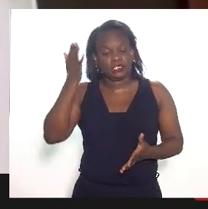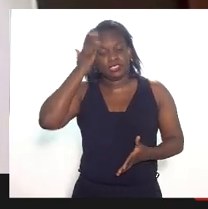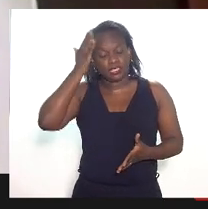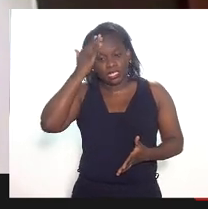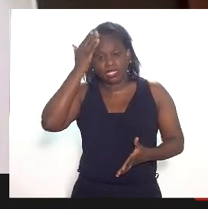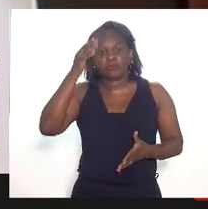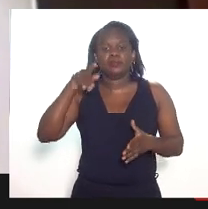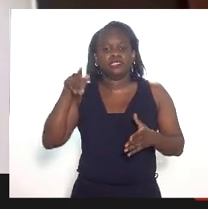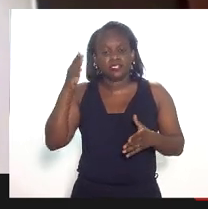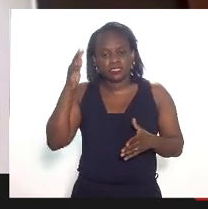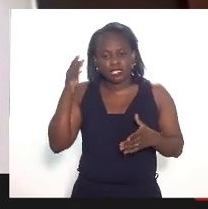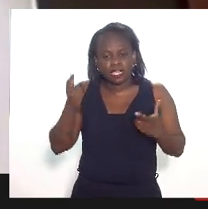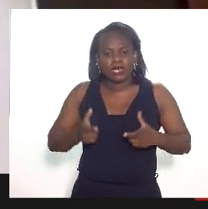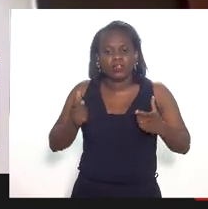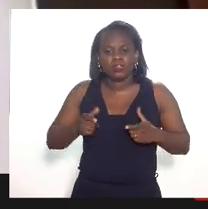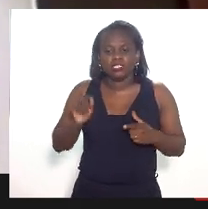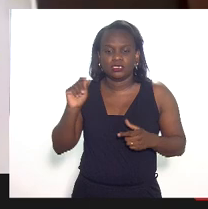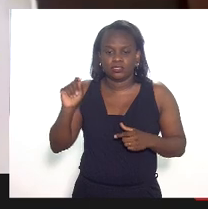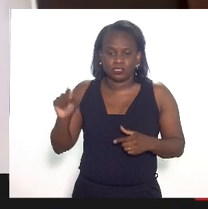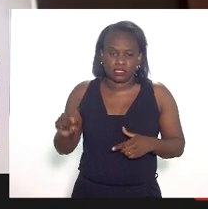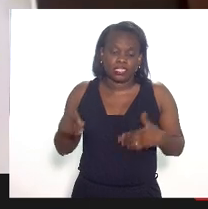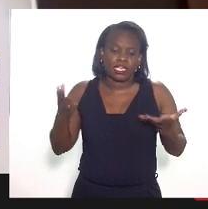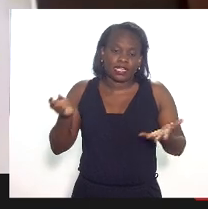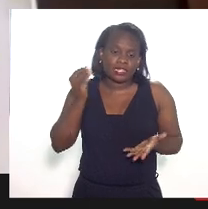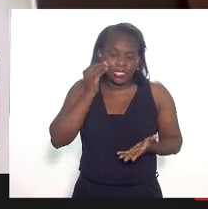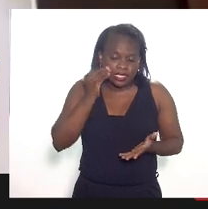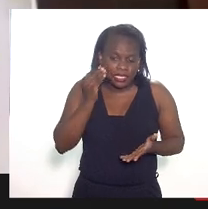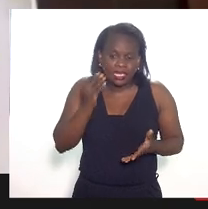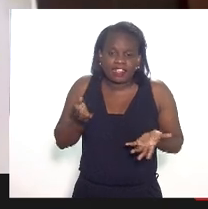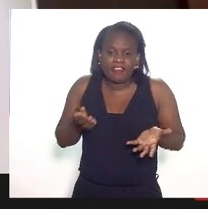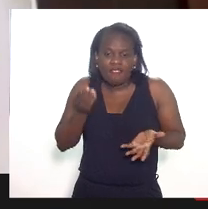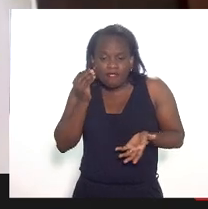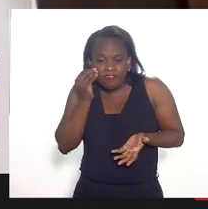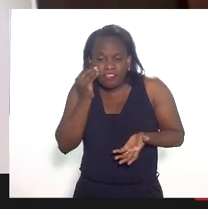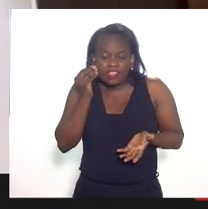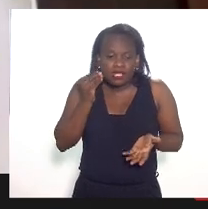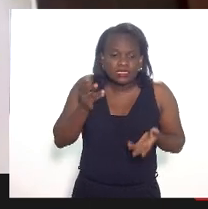bem de onde que vem isso. Tentaram, a todo custo,